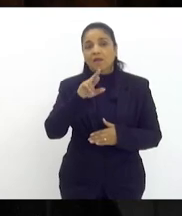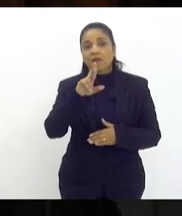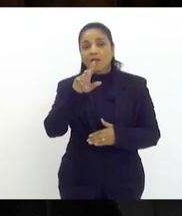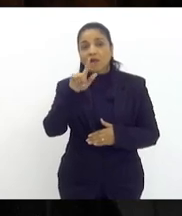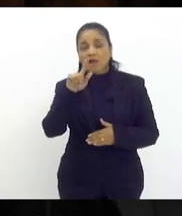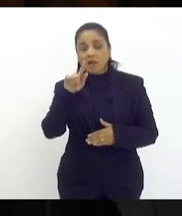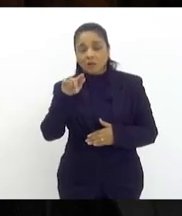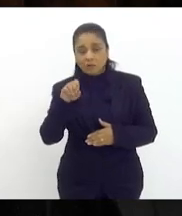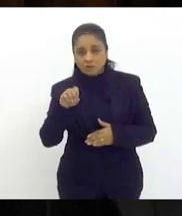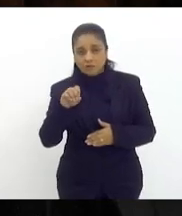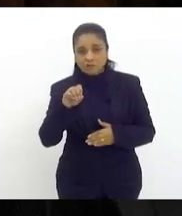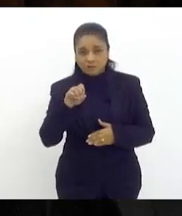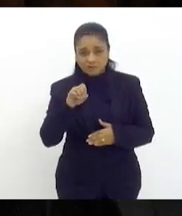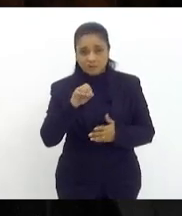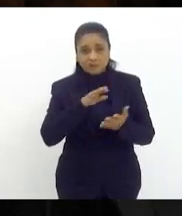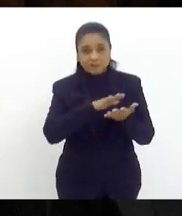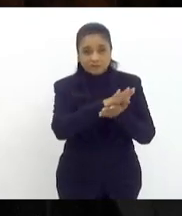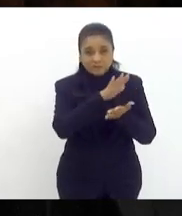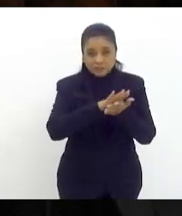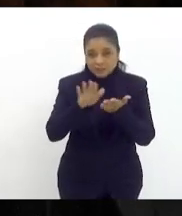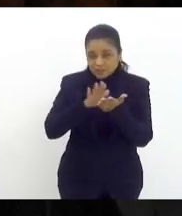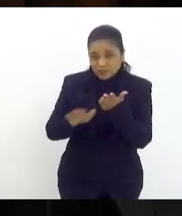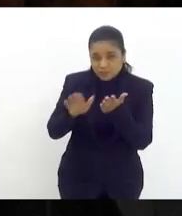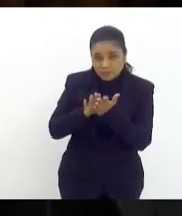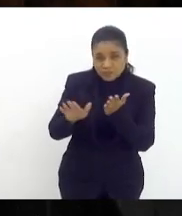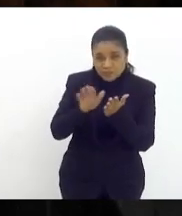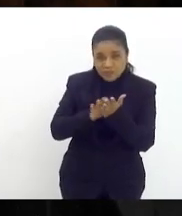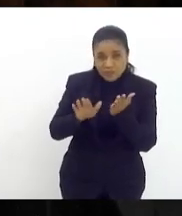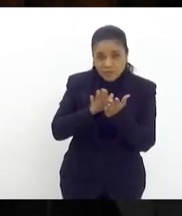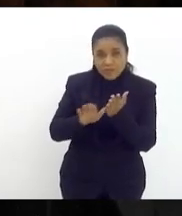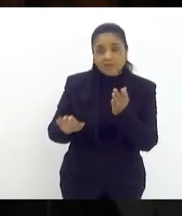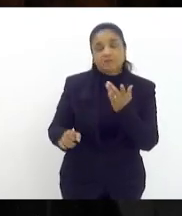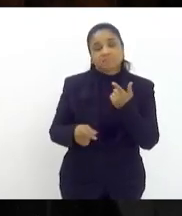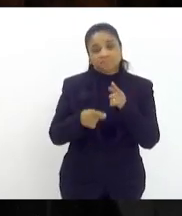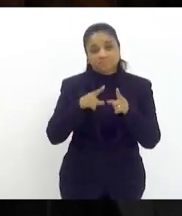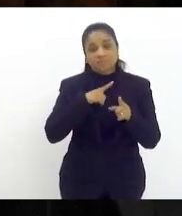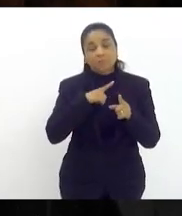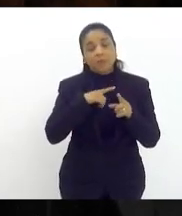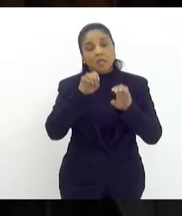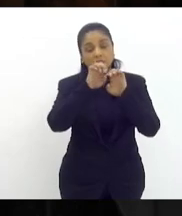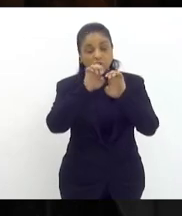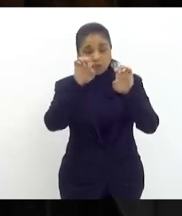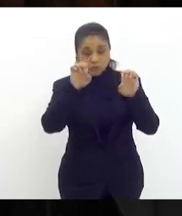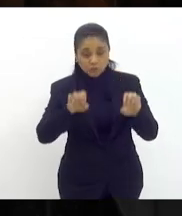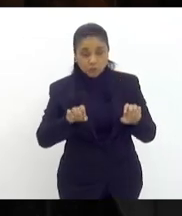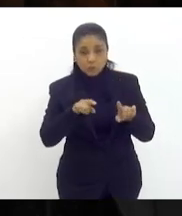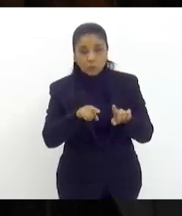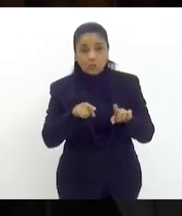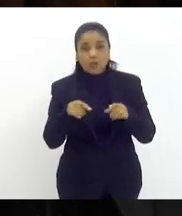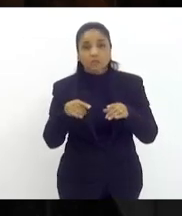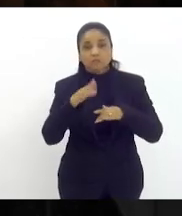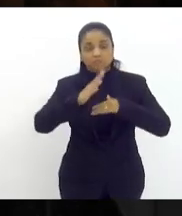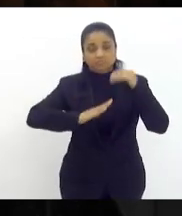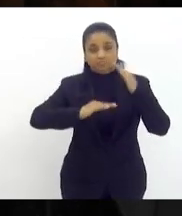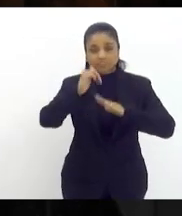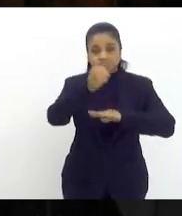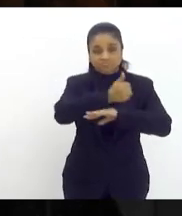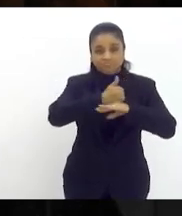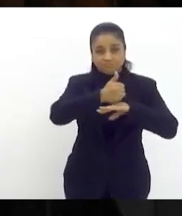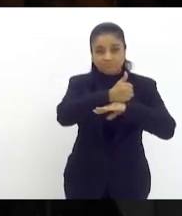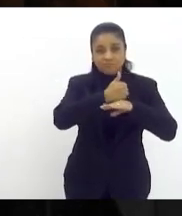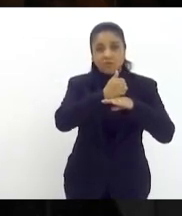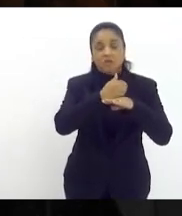mas não acabou também proibiria a alteração na estrutura de carreira que implica aumento de despesa